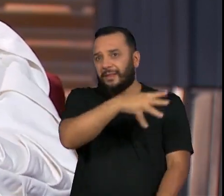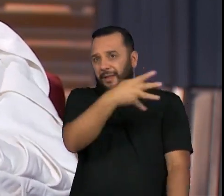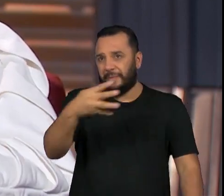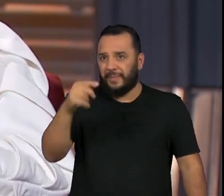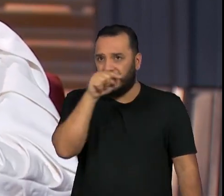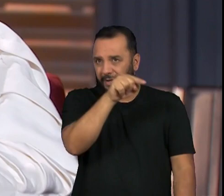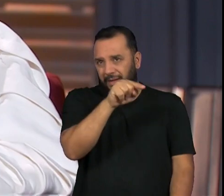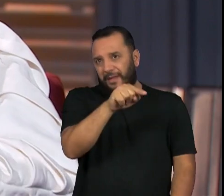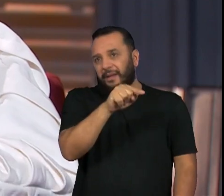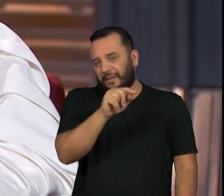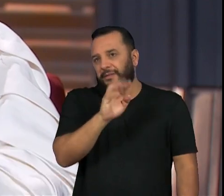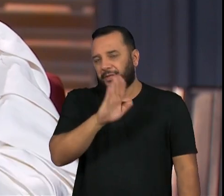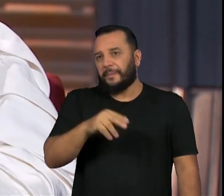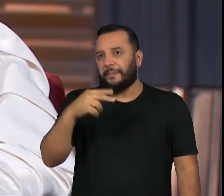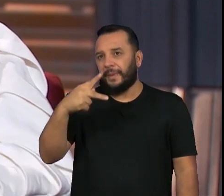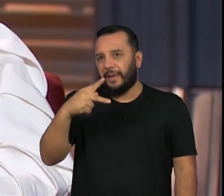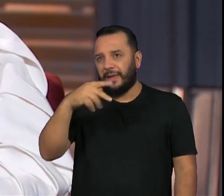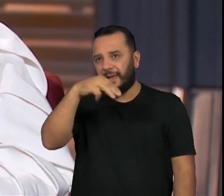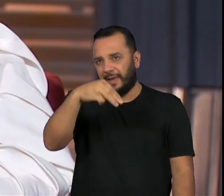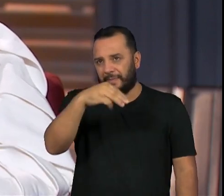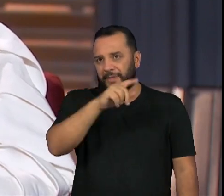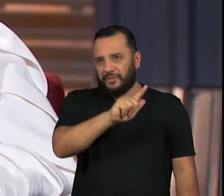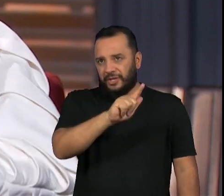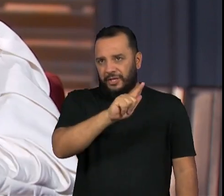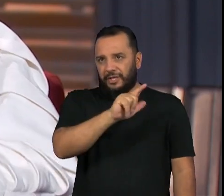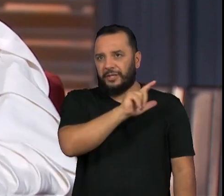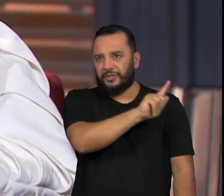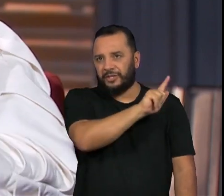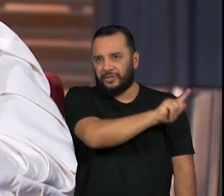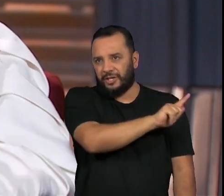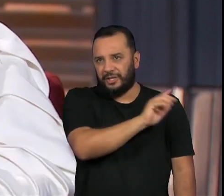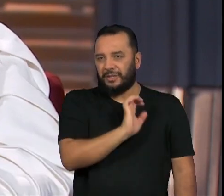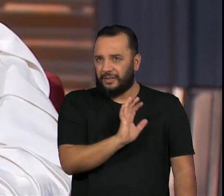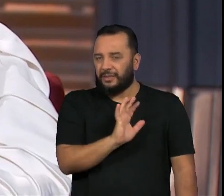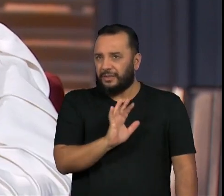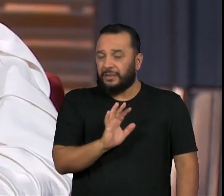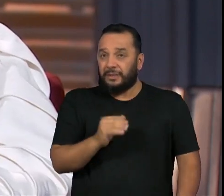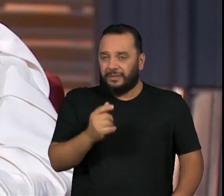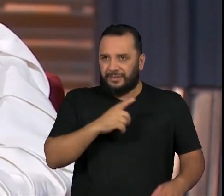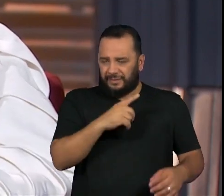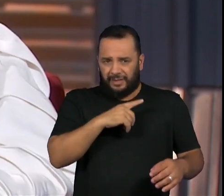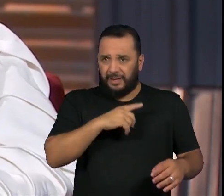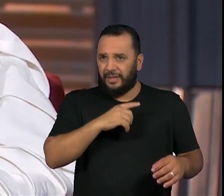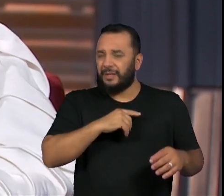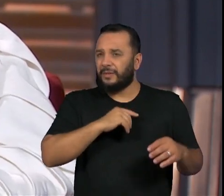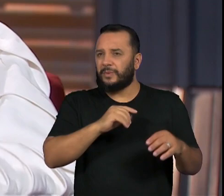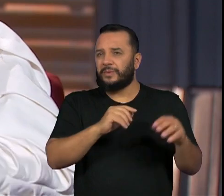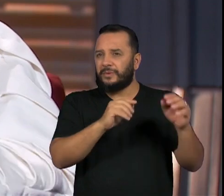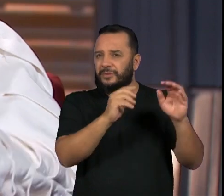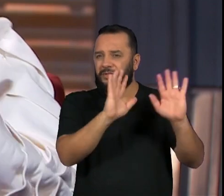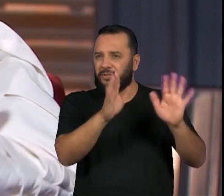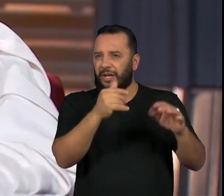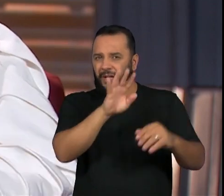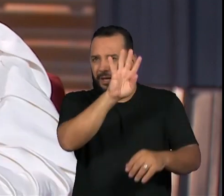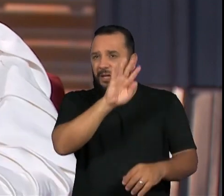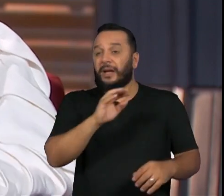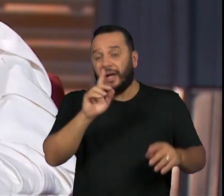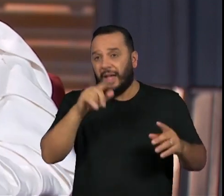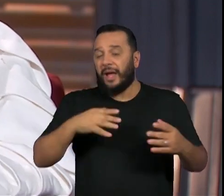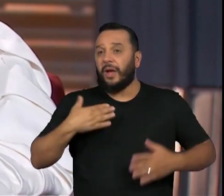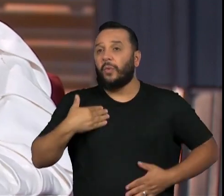P, M, G ou GG, por enquanto. Isso. Né? E o desenho que se replica nessa tabela antropométrica é de um corpo